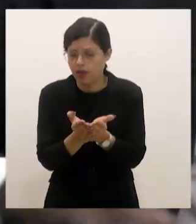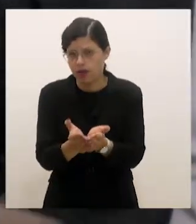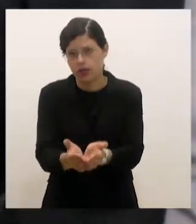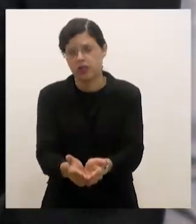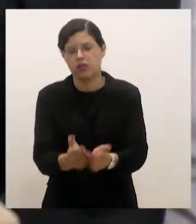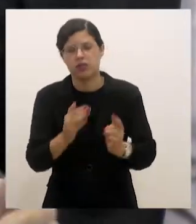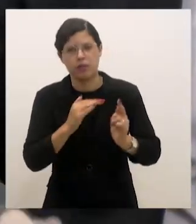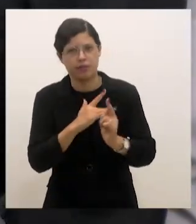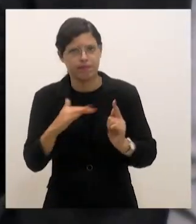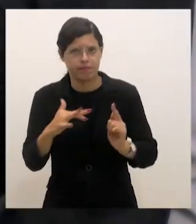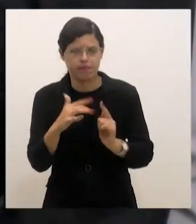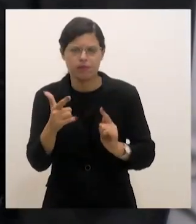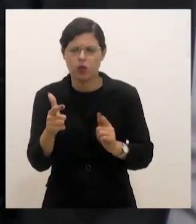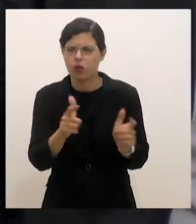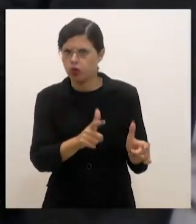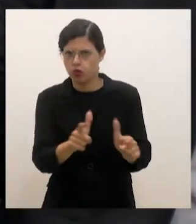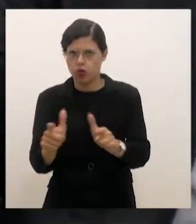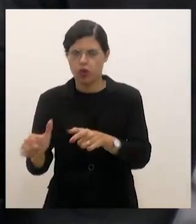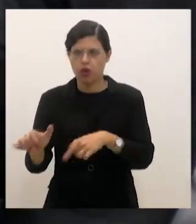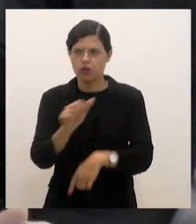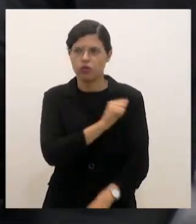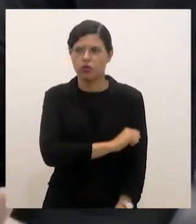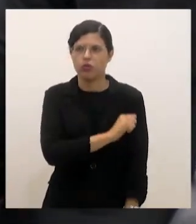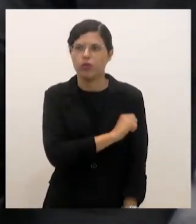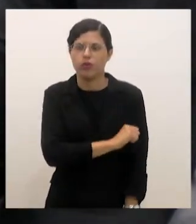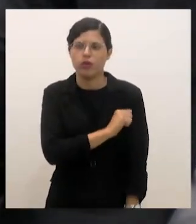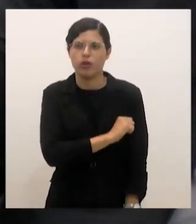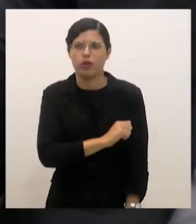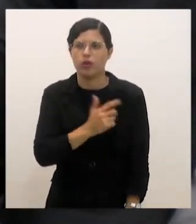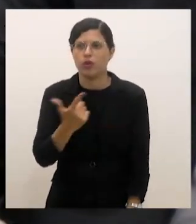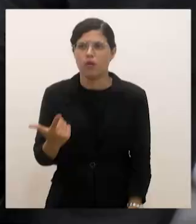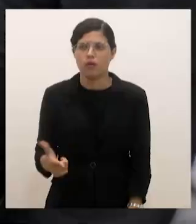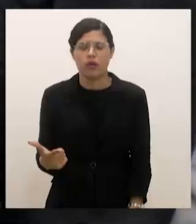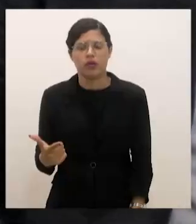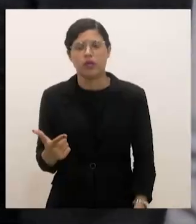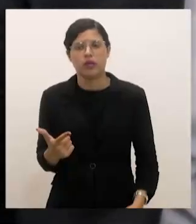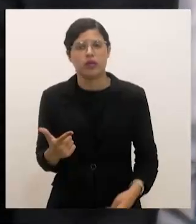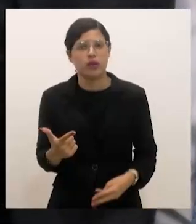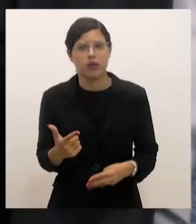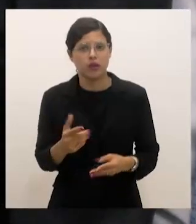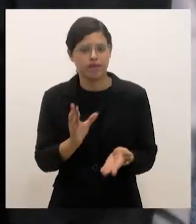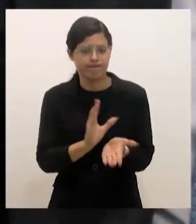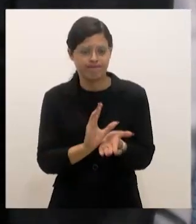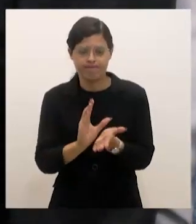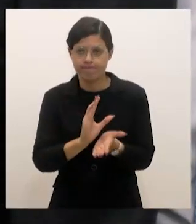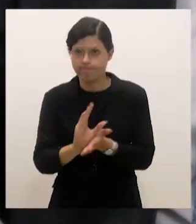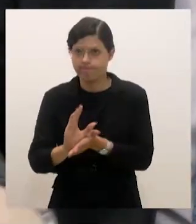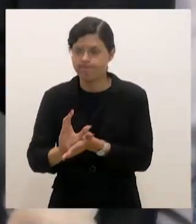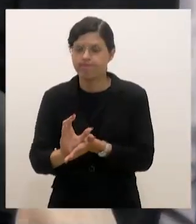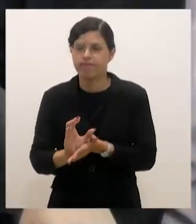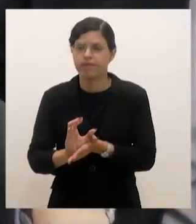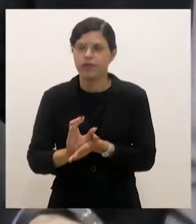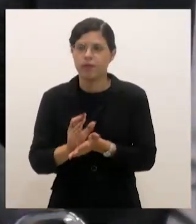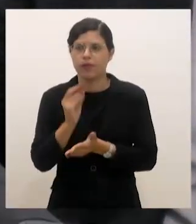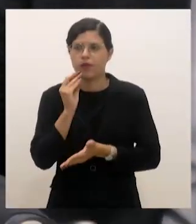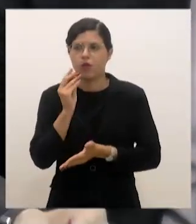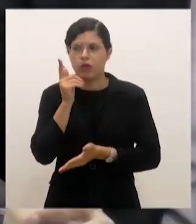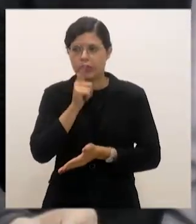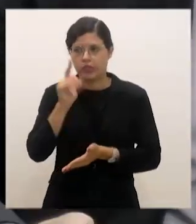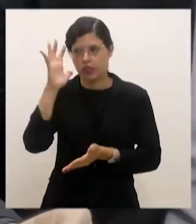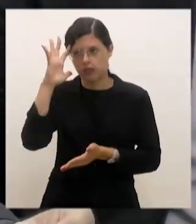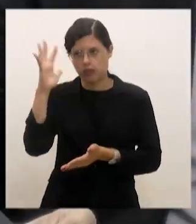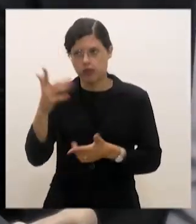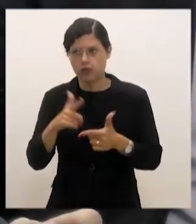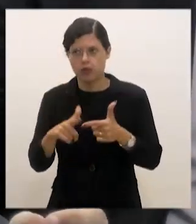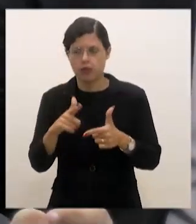Bahia e em outras regiões do Rio de Janeiro, e a gente não vai ter recursos para poder resolver esse